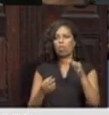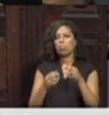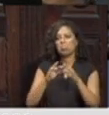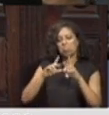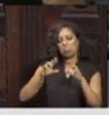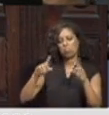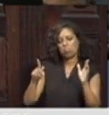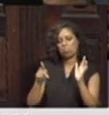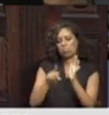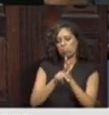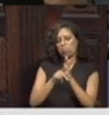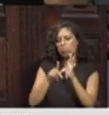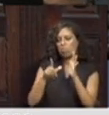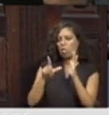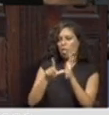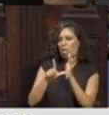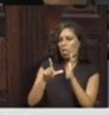lei